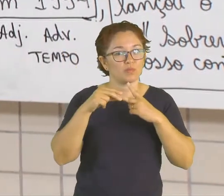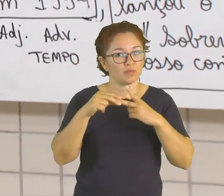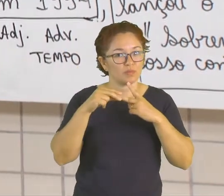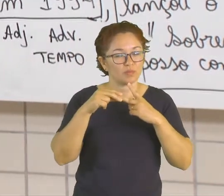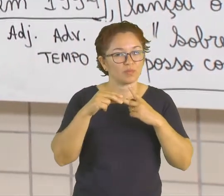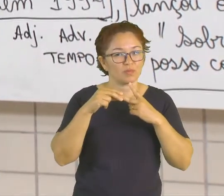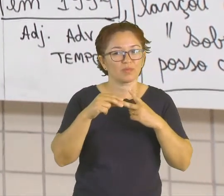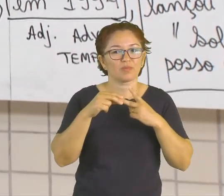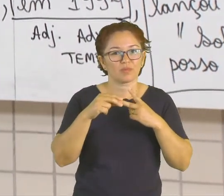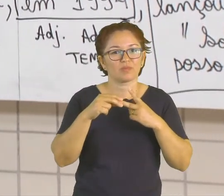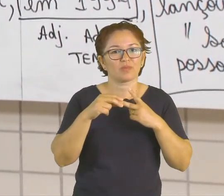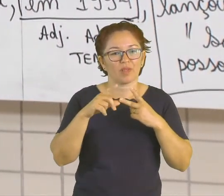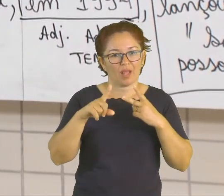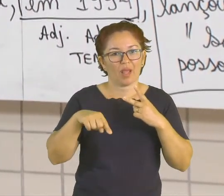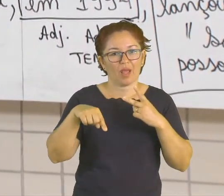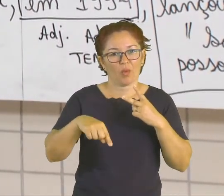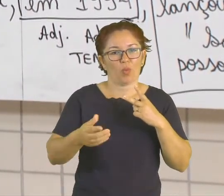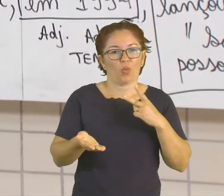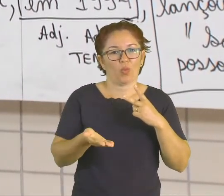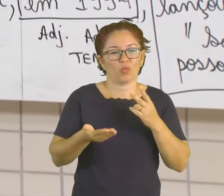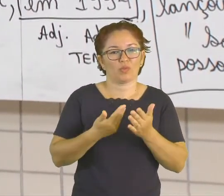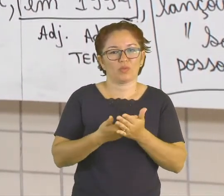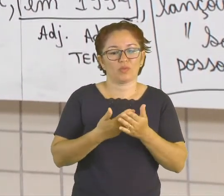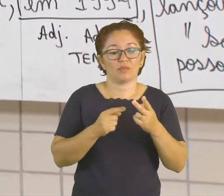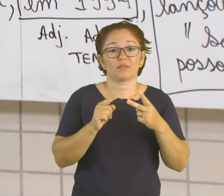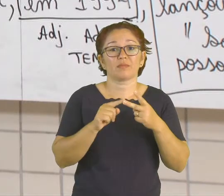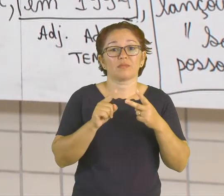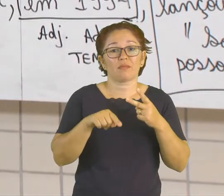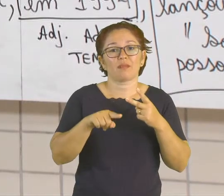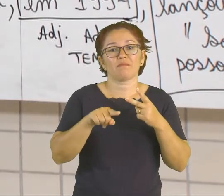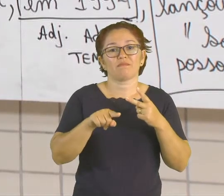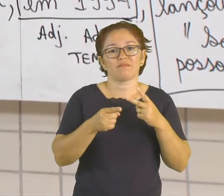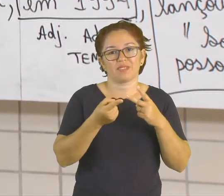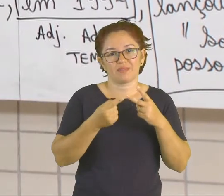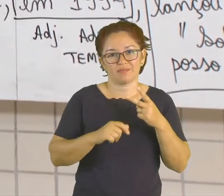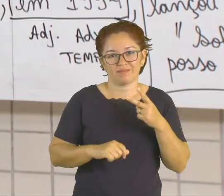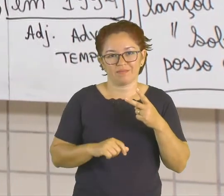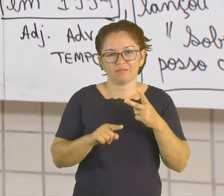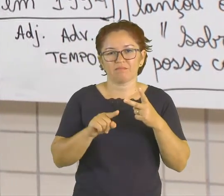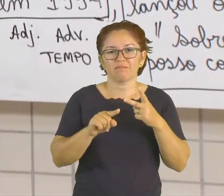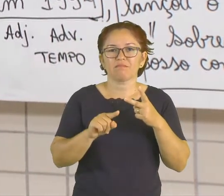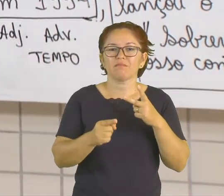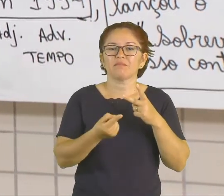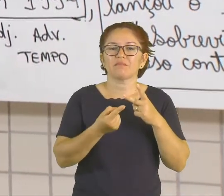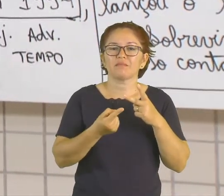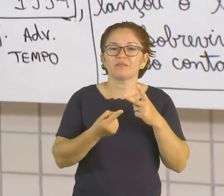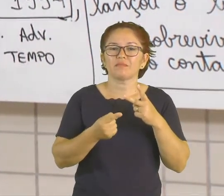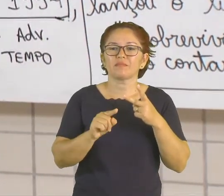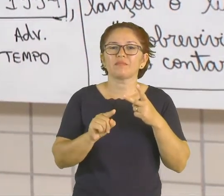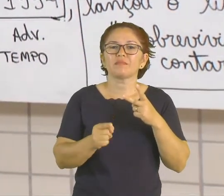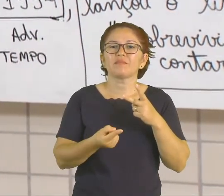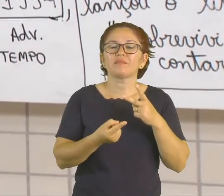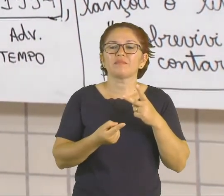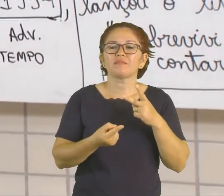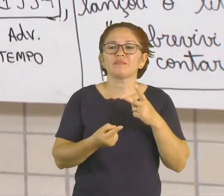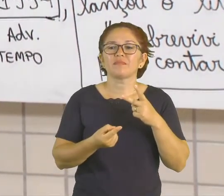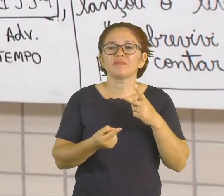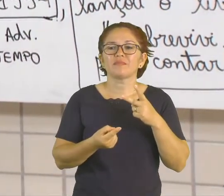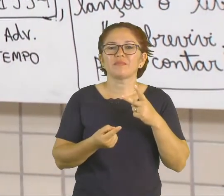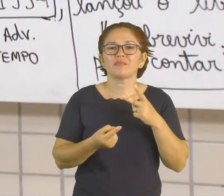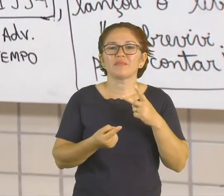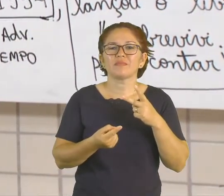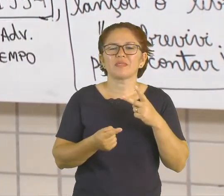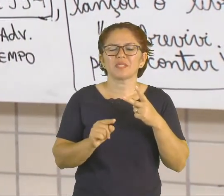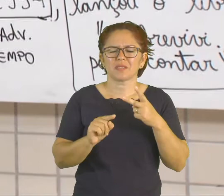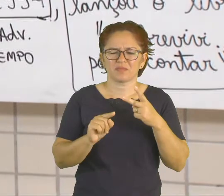tema da nossa aula, que é a vírgulas, né? São as vírgulas. As vírgulas, é claro que tem todo um